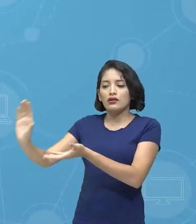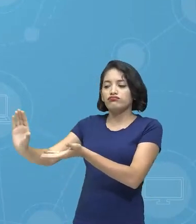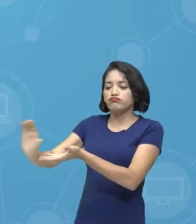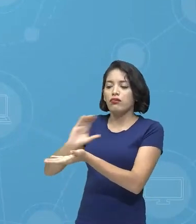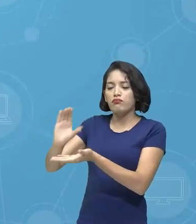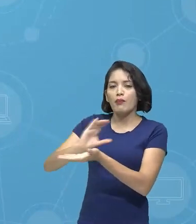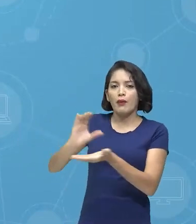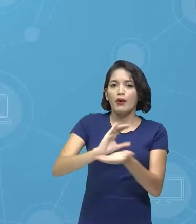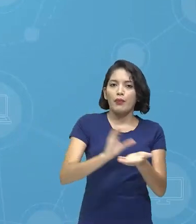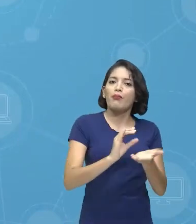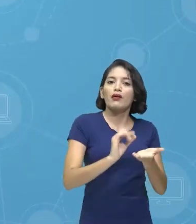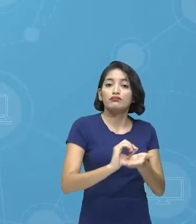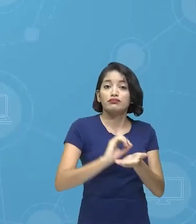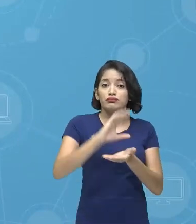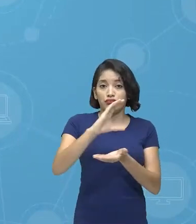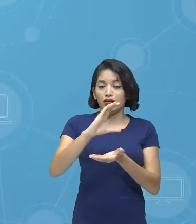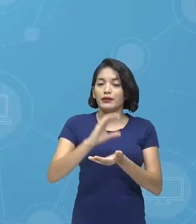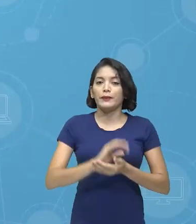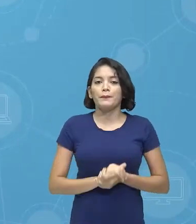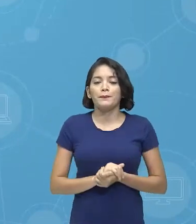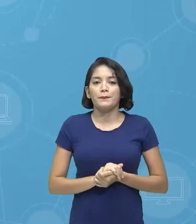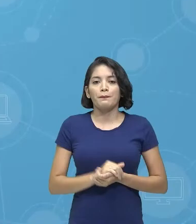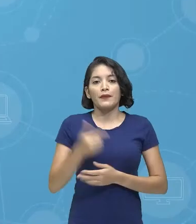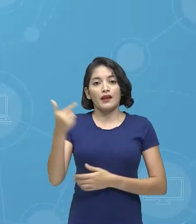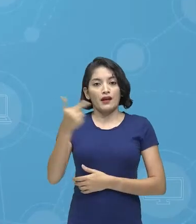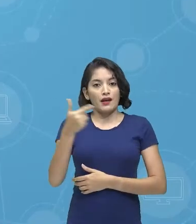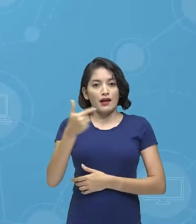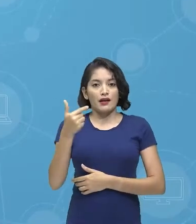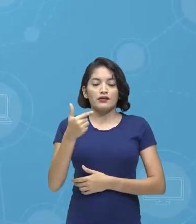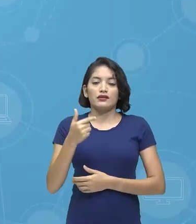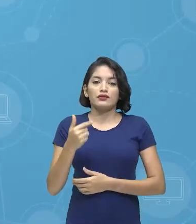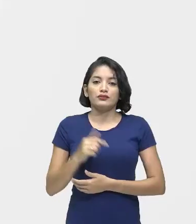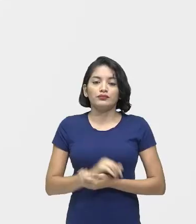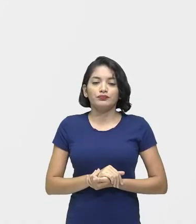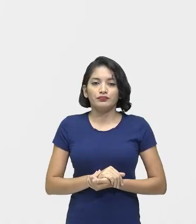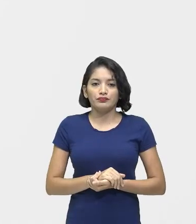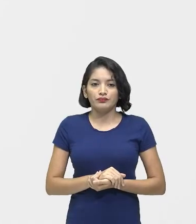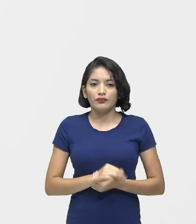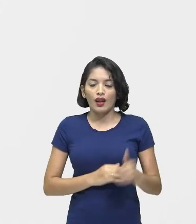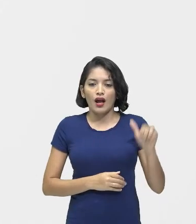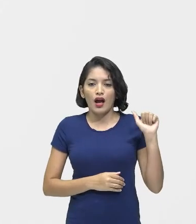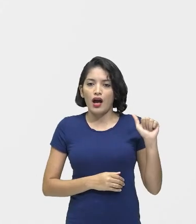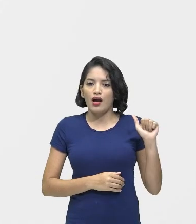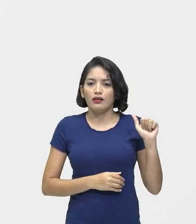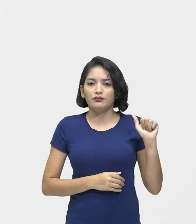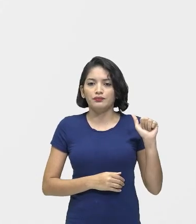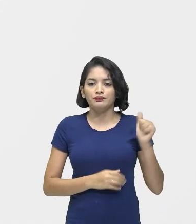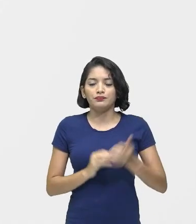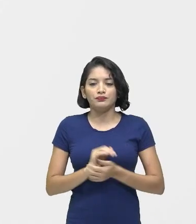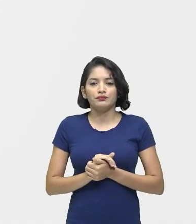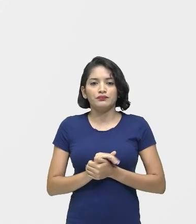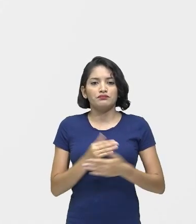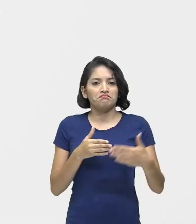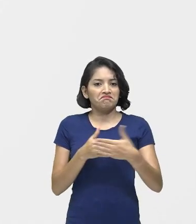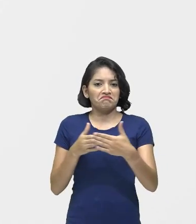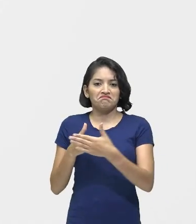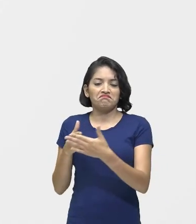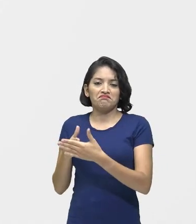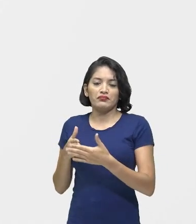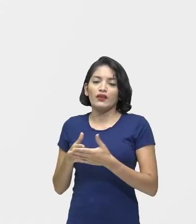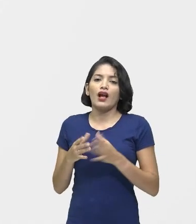voltar a enriquecer, certo? Olha o segundo ponto na alternativa A. Impedir o contrabando e